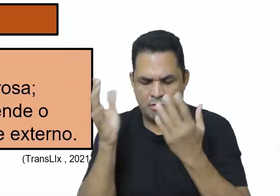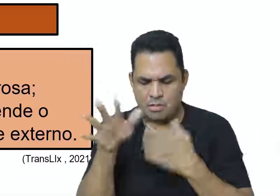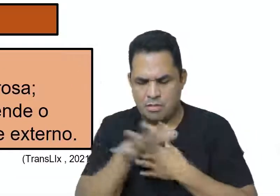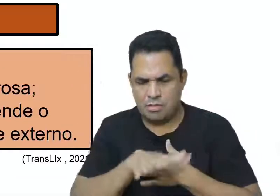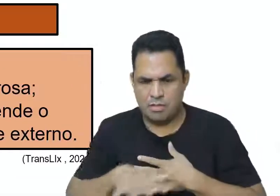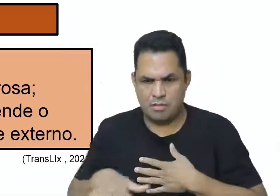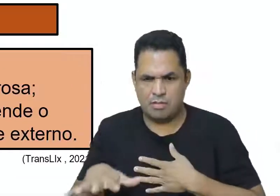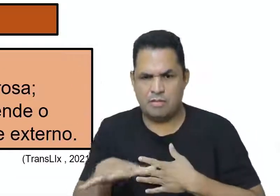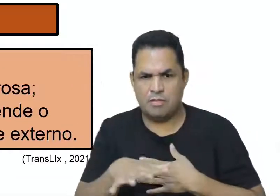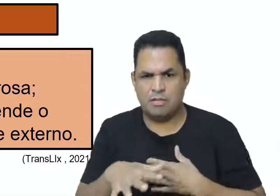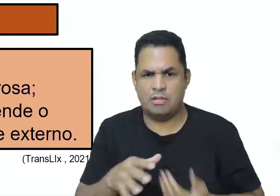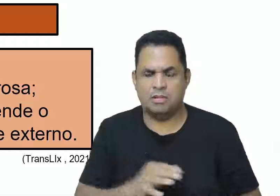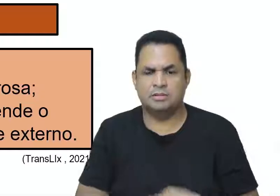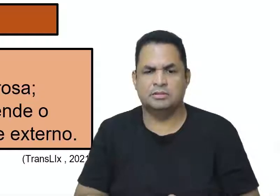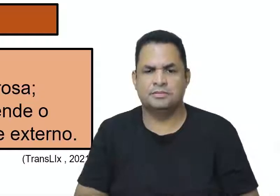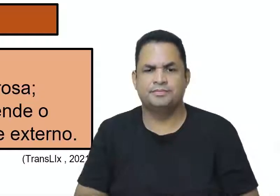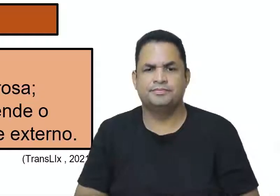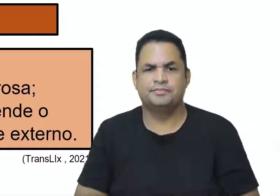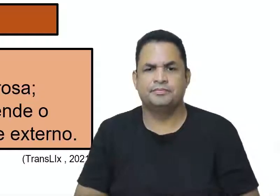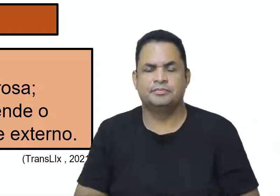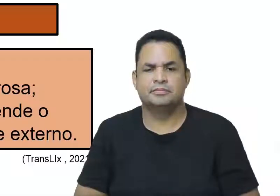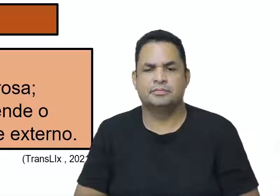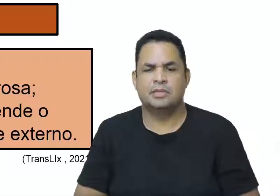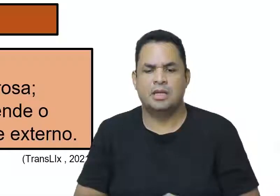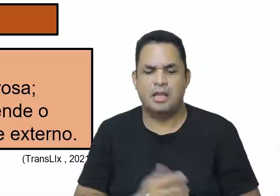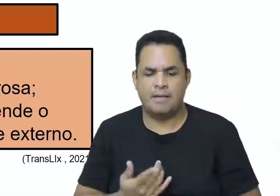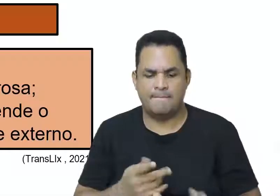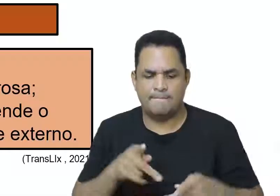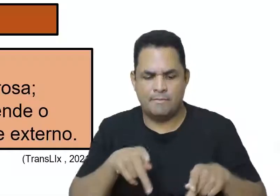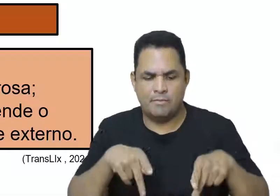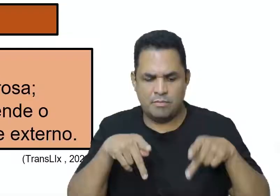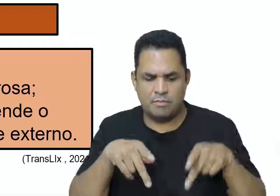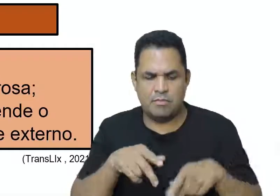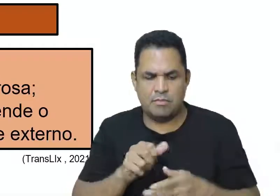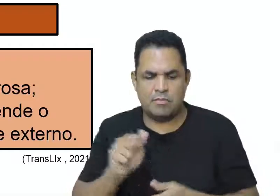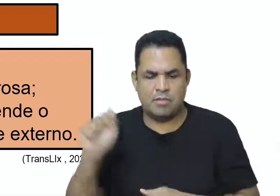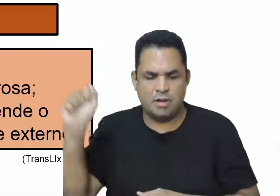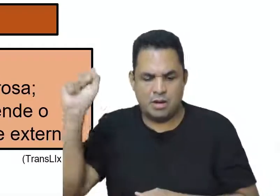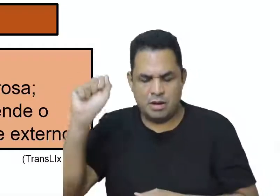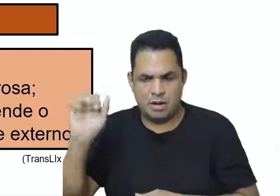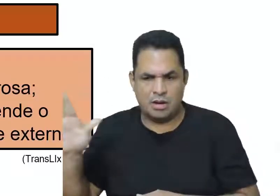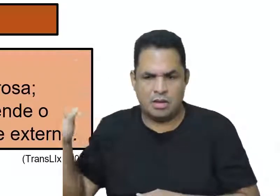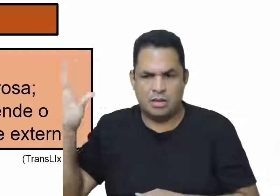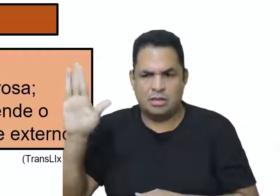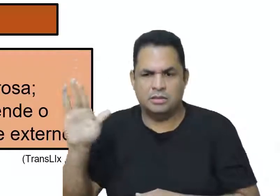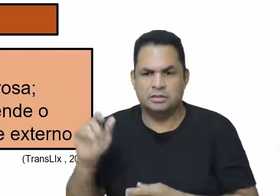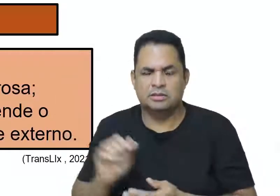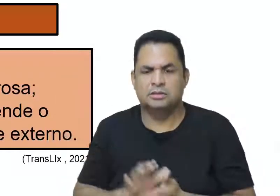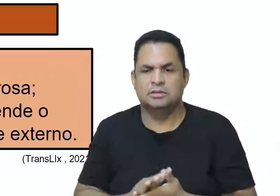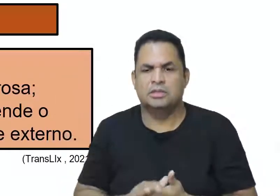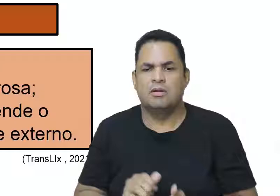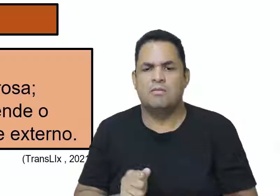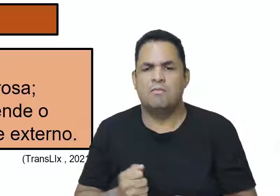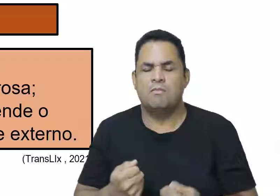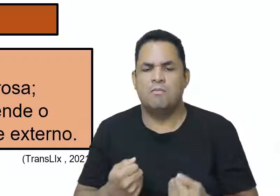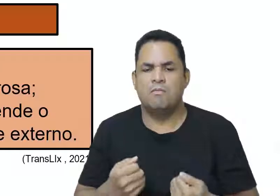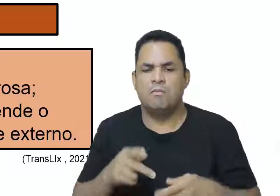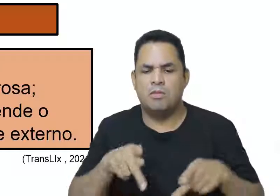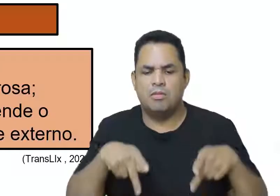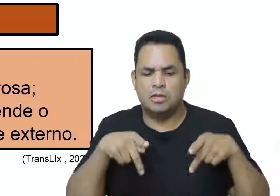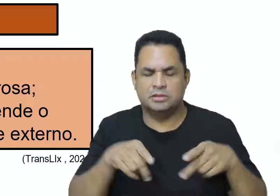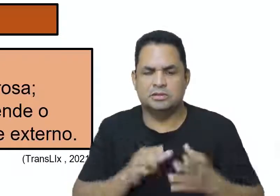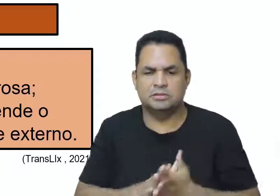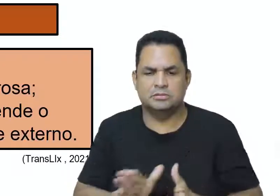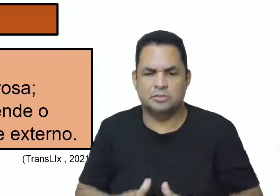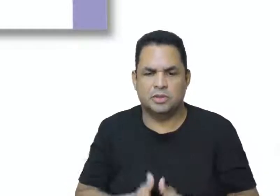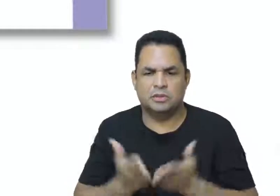levamos em consideração que muitas vezes nem sempre a população da Ásia são os grandes consumidores, porque eles são populações